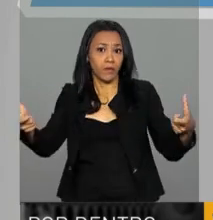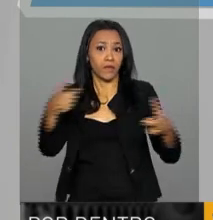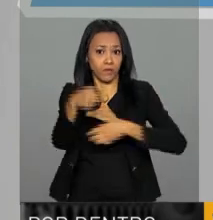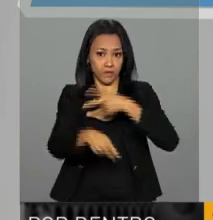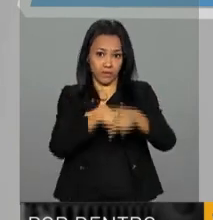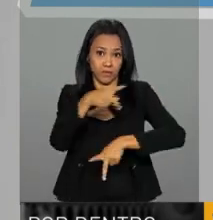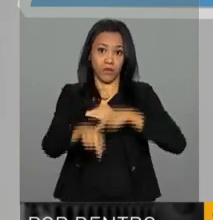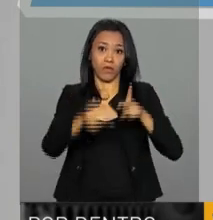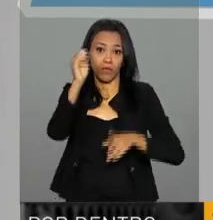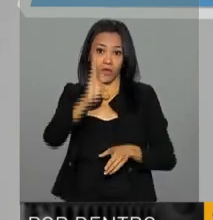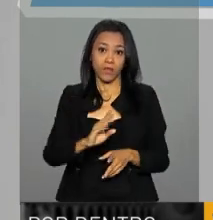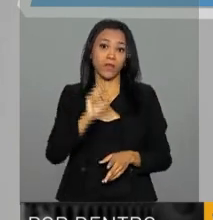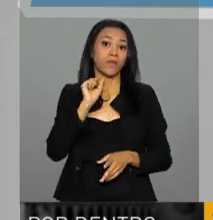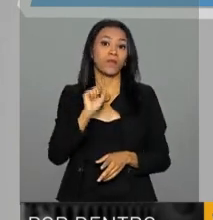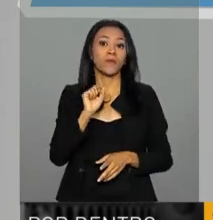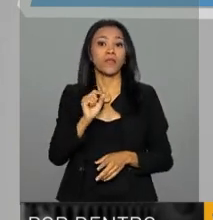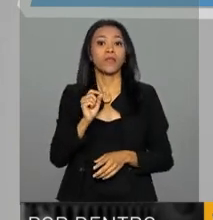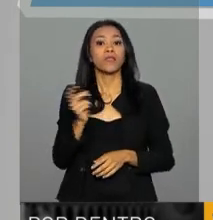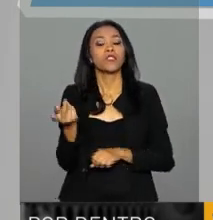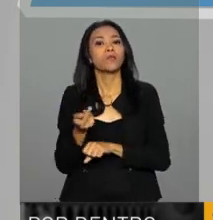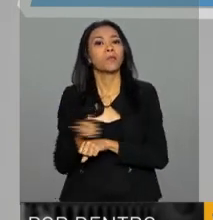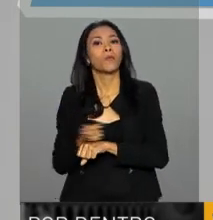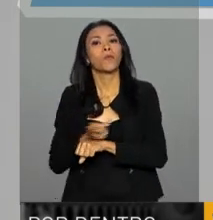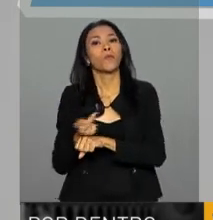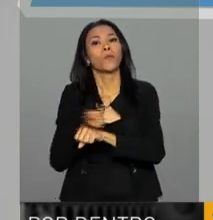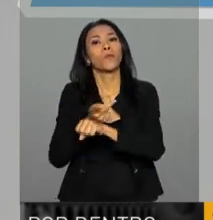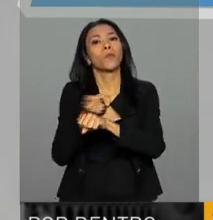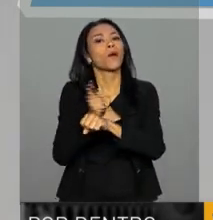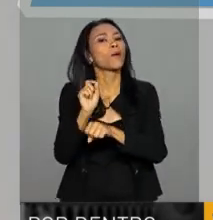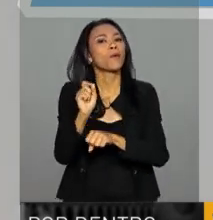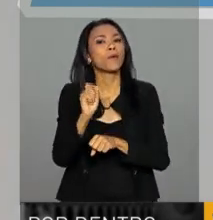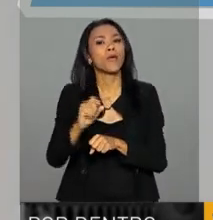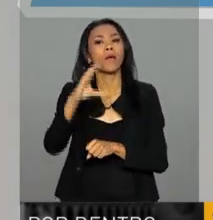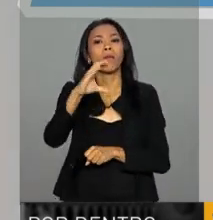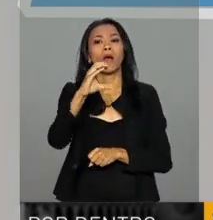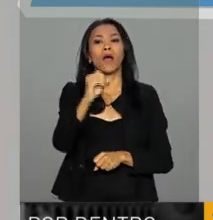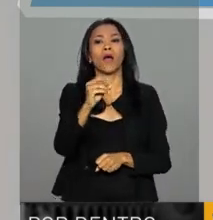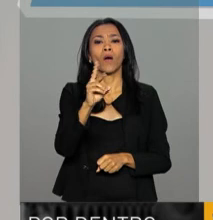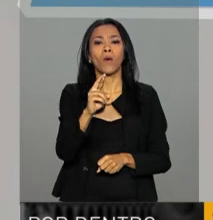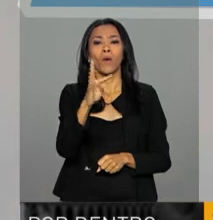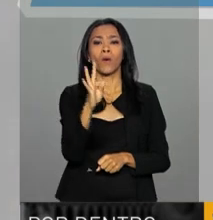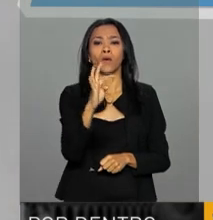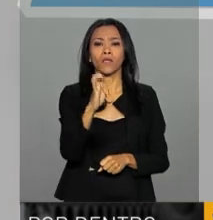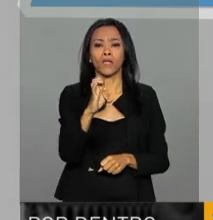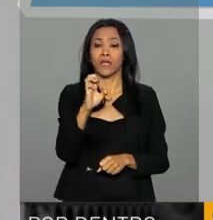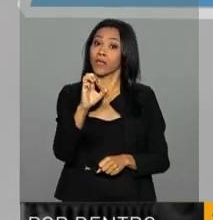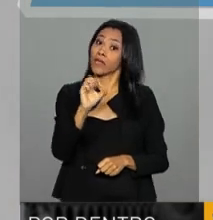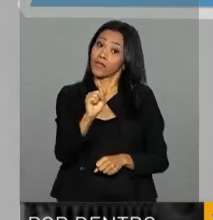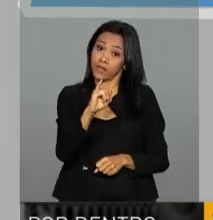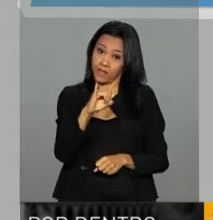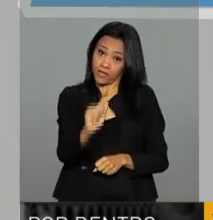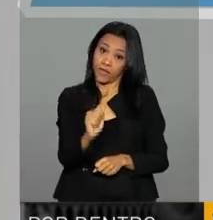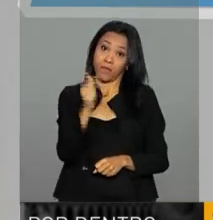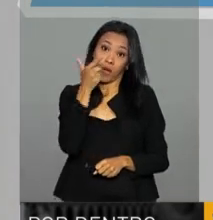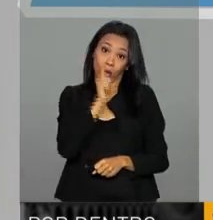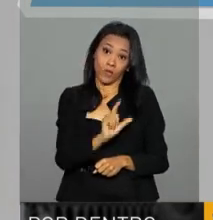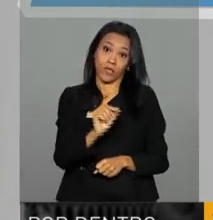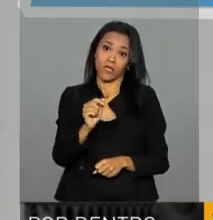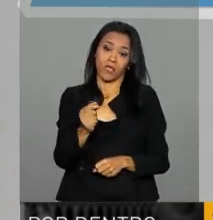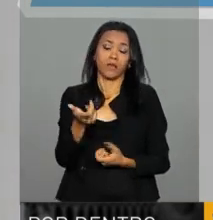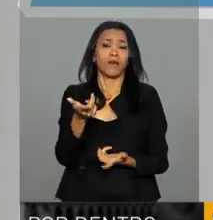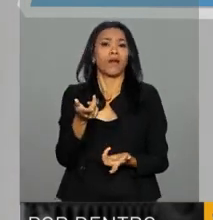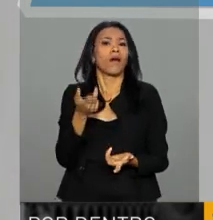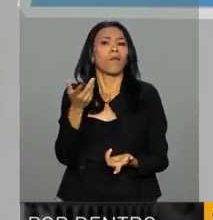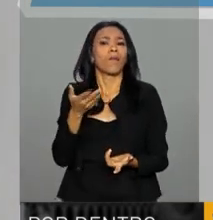de correr atrás de uma cortesia para ter acesso a uma sala de espetáculo mas sabe se que essa pessoa que